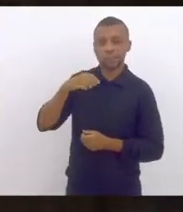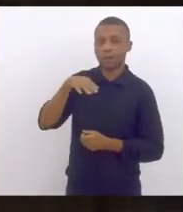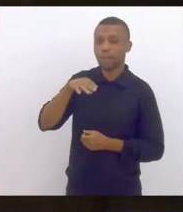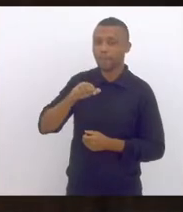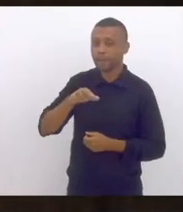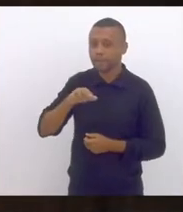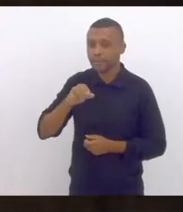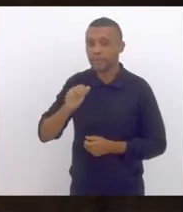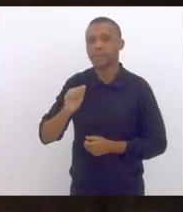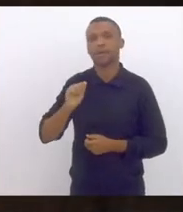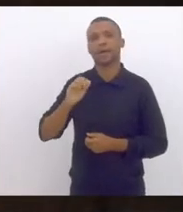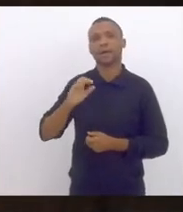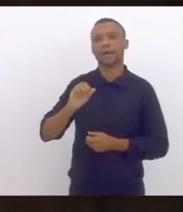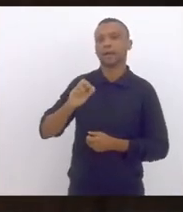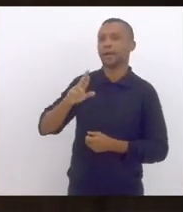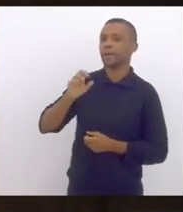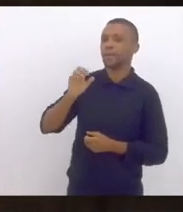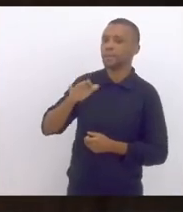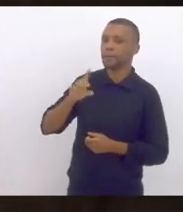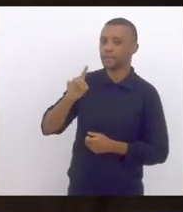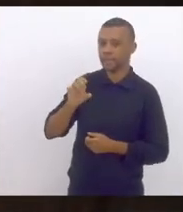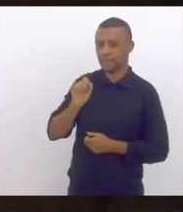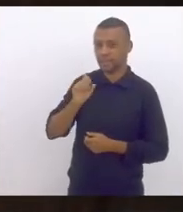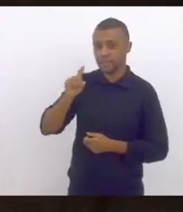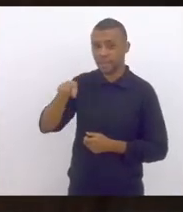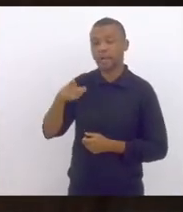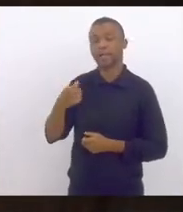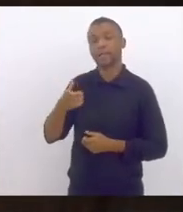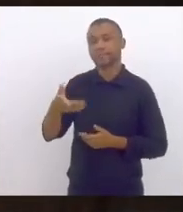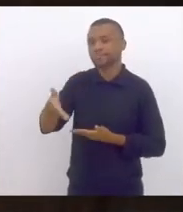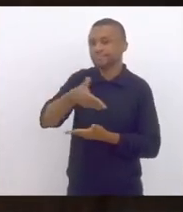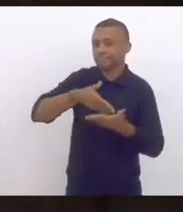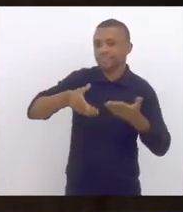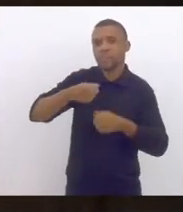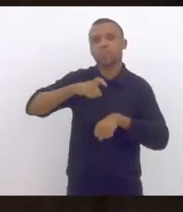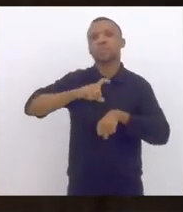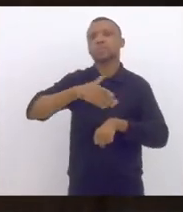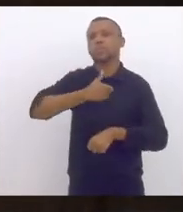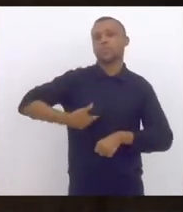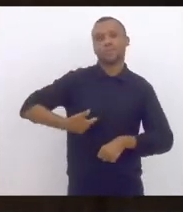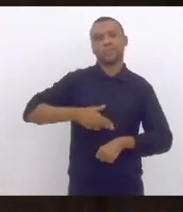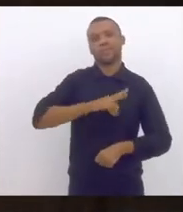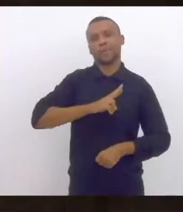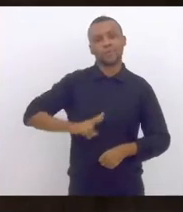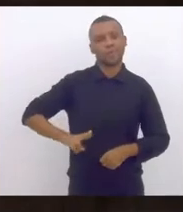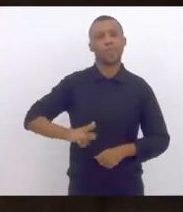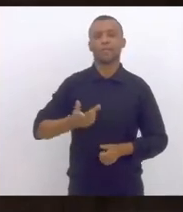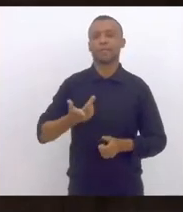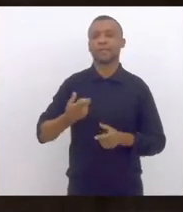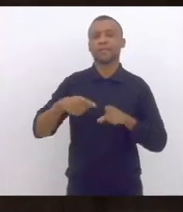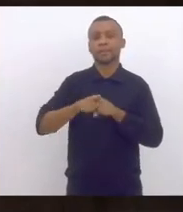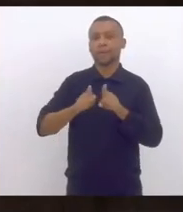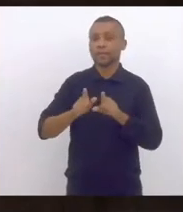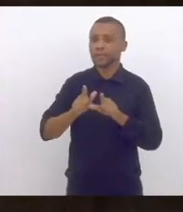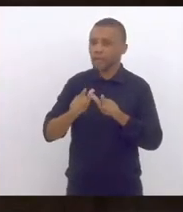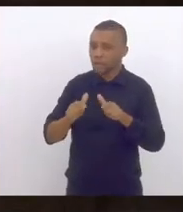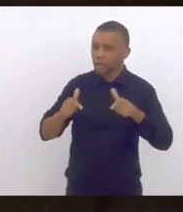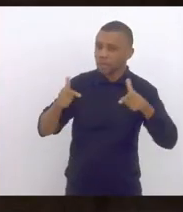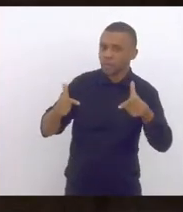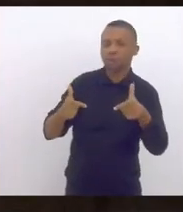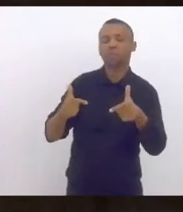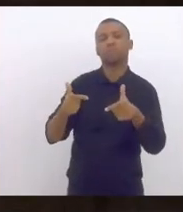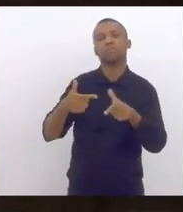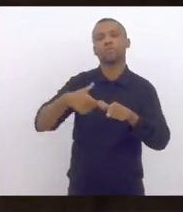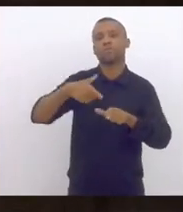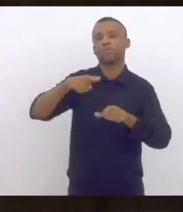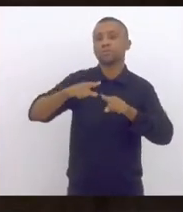relação, não só republicana, mas afetiva, o afeto também é importante na atuação dos operadores e operadoras do direito.